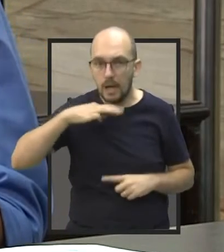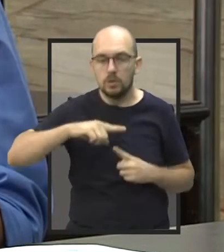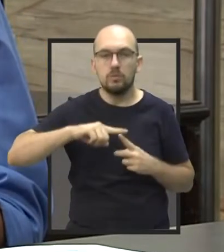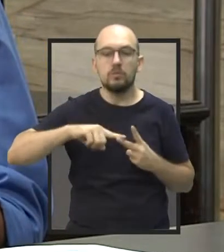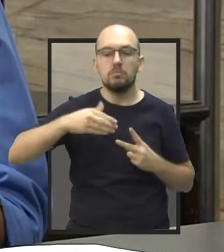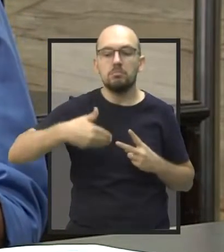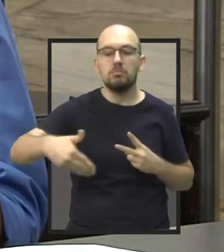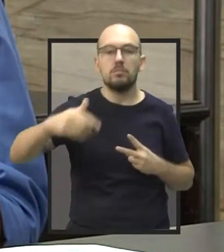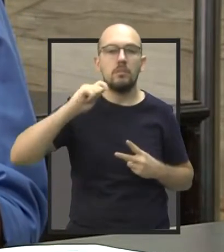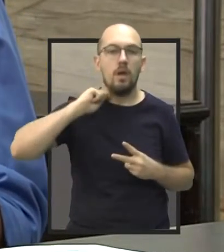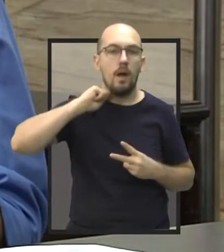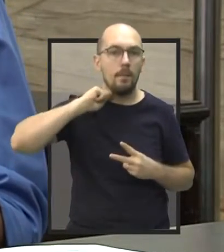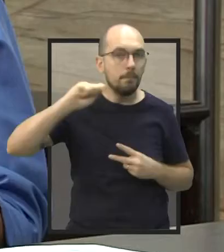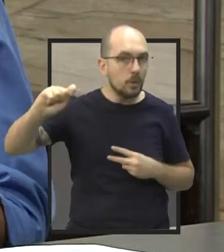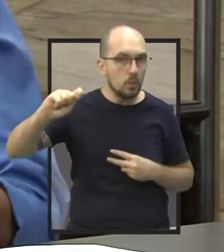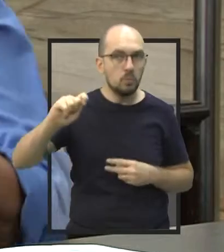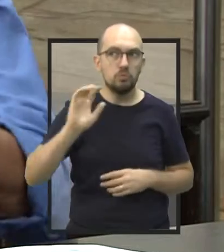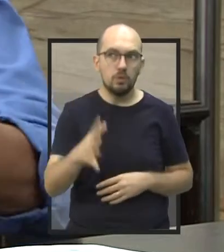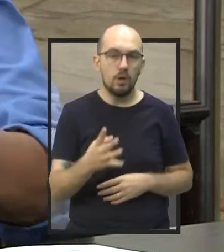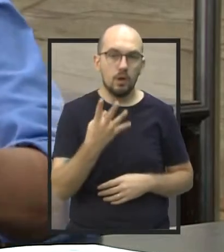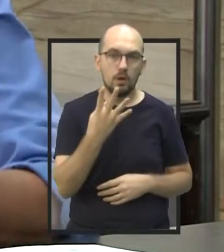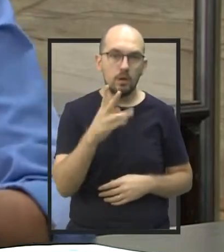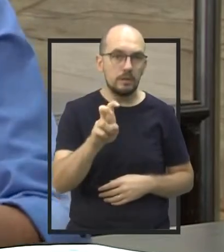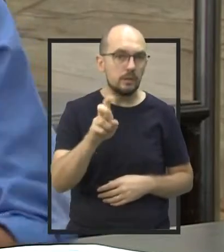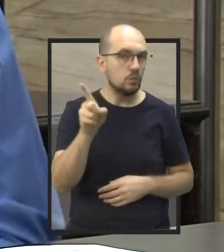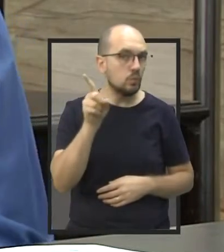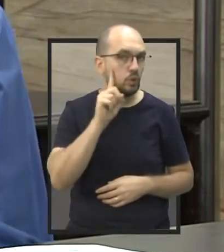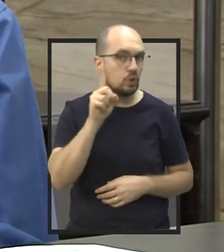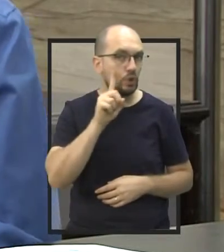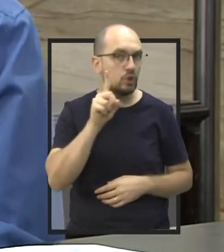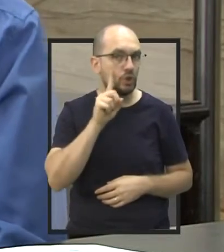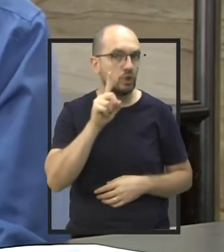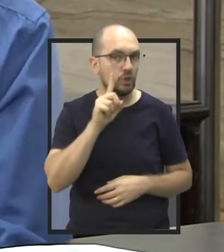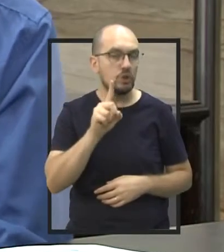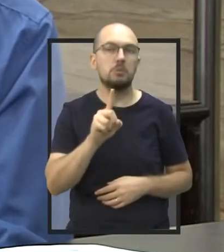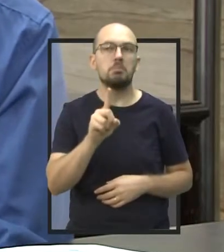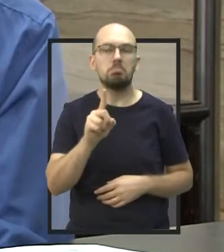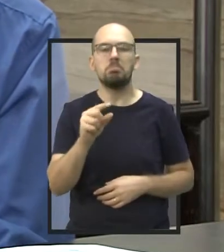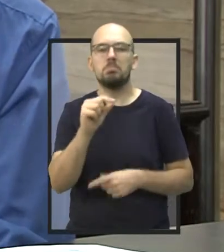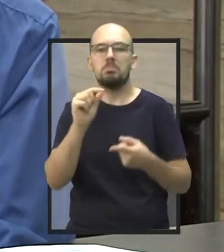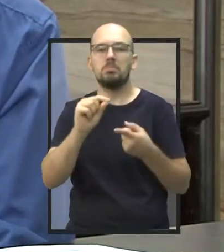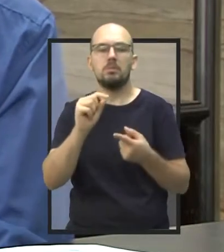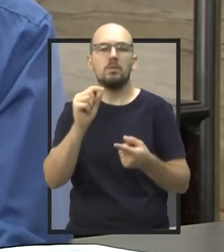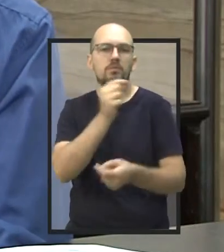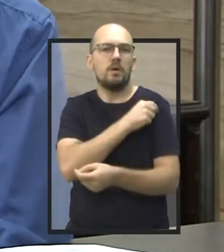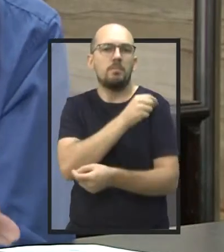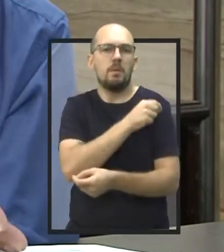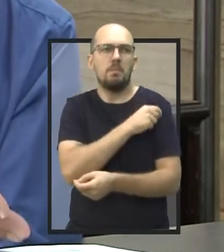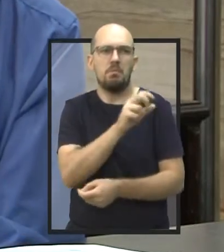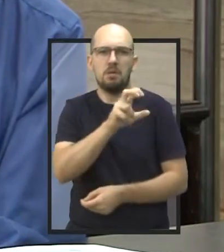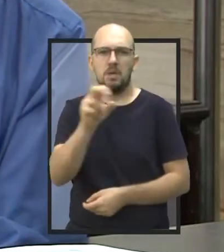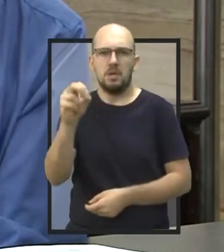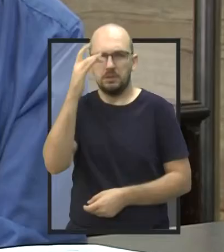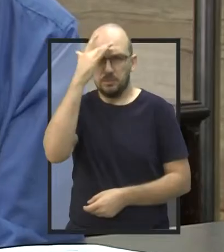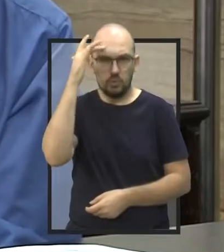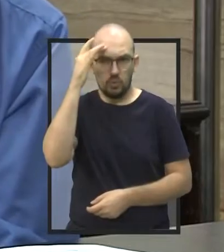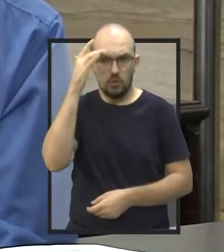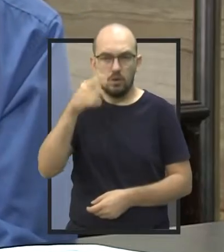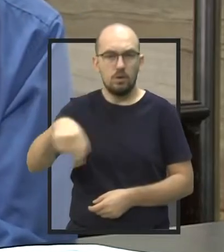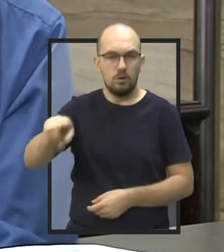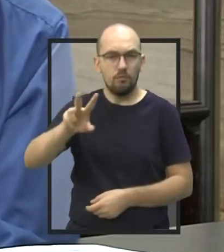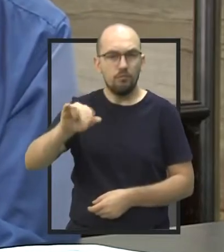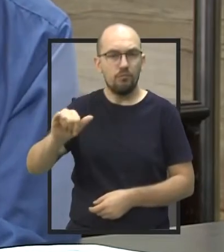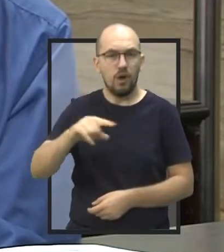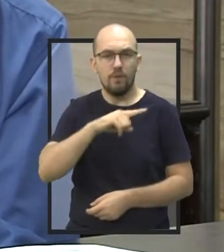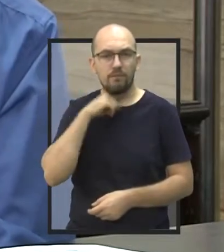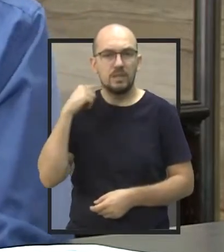abril, 45 dias, foram vacinados aproximadamente 500 pessoas. Os testes vão vencer